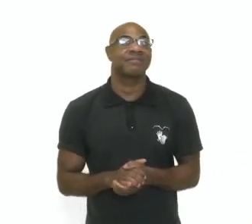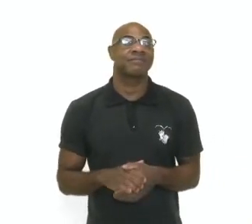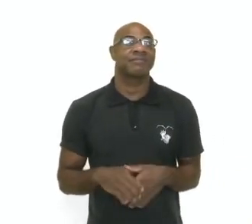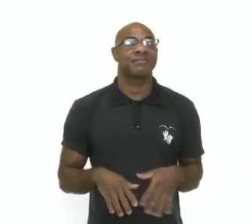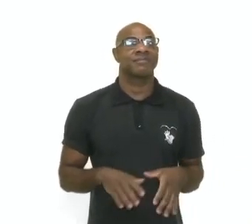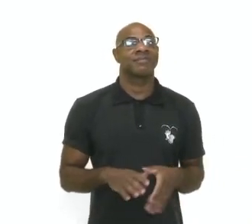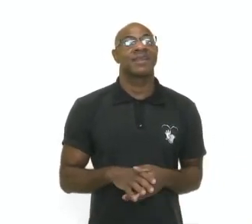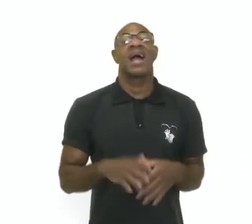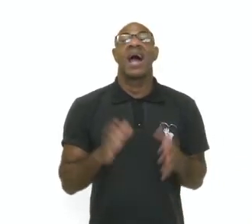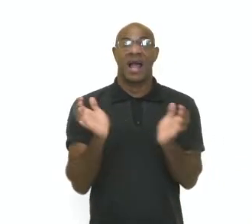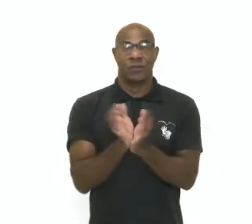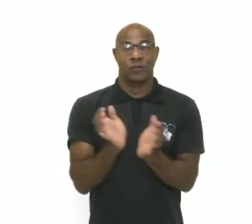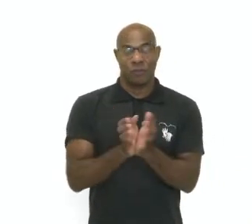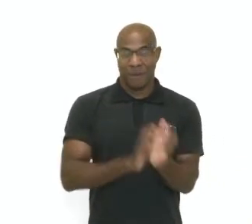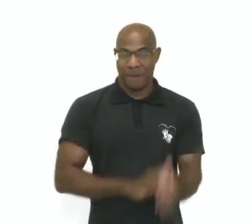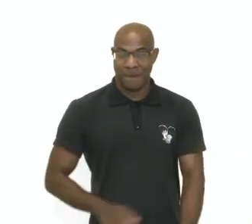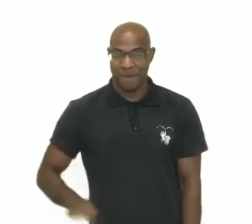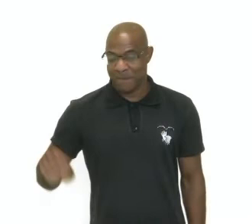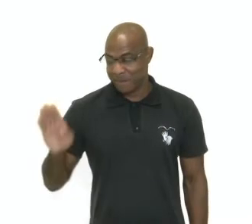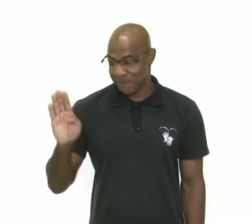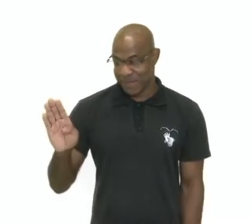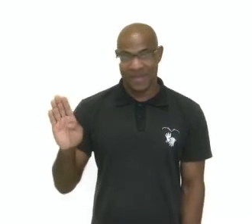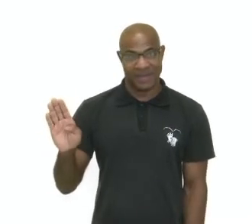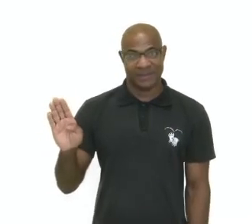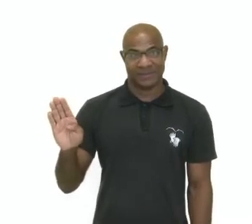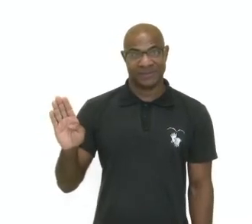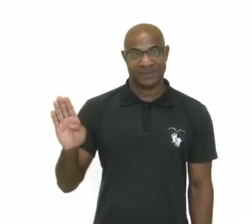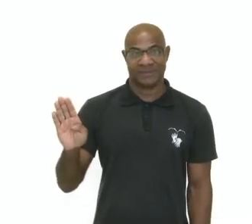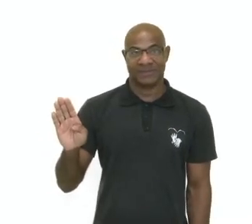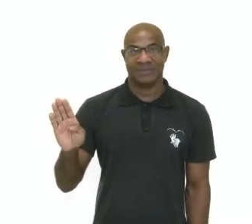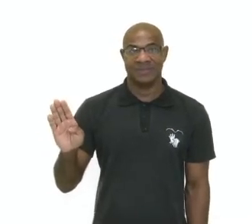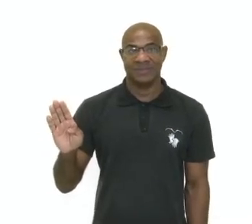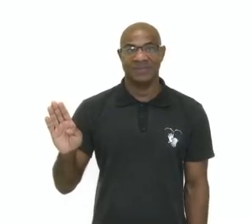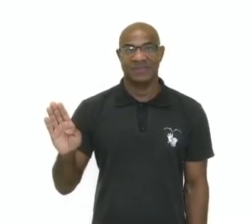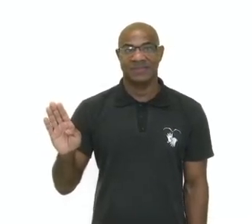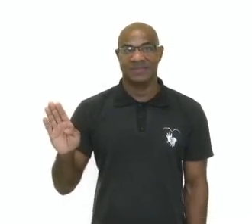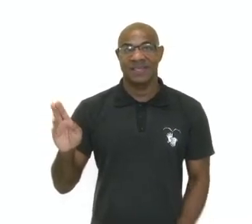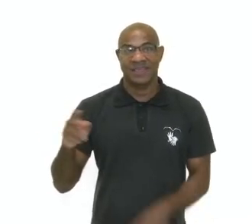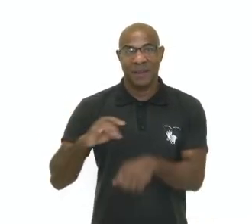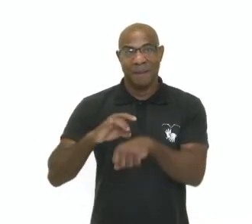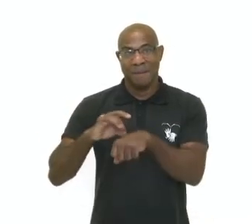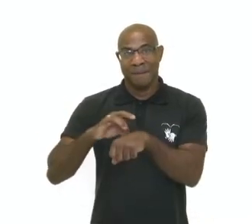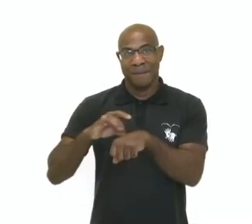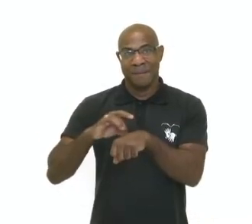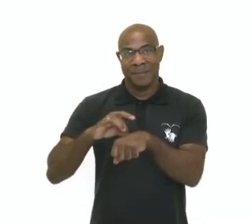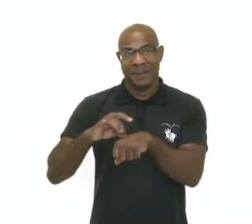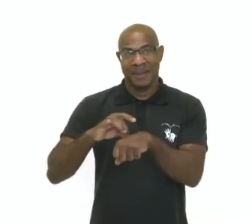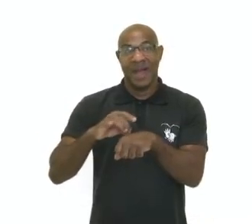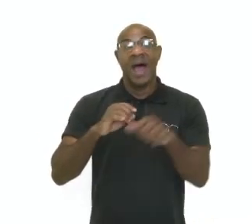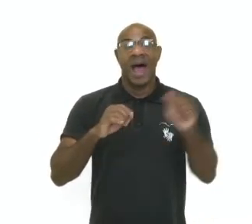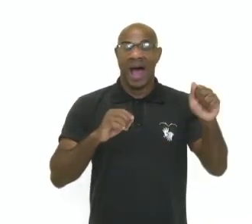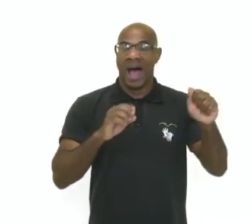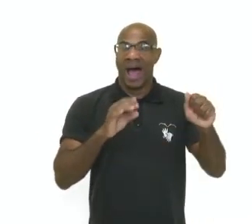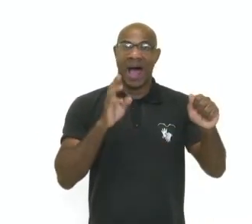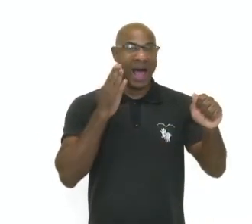A turma do grupo B aqui, ó, grupo B, fiz até em preto para vocês diferenciarem, ó, A em azul, B em